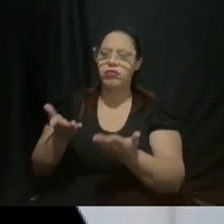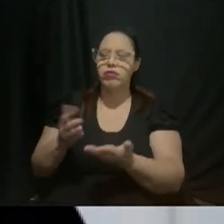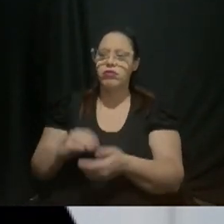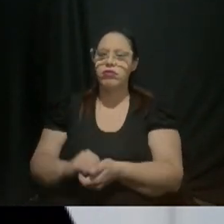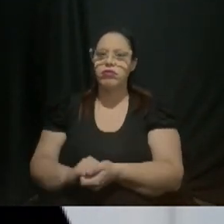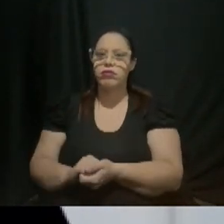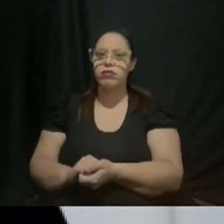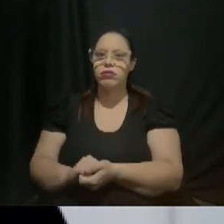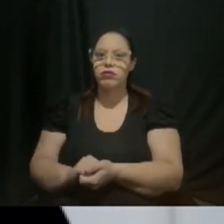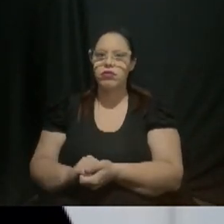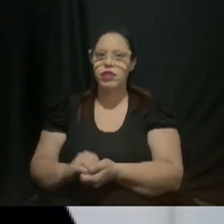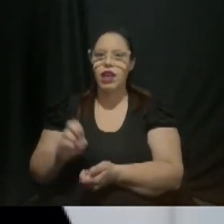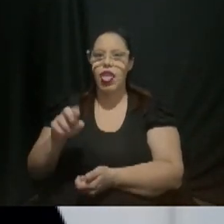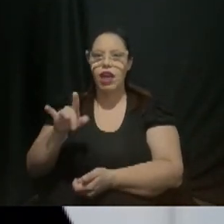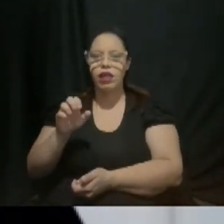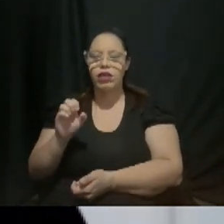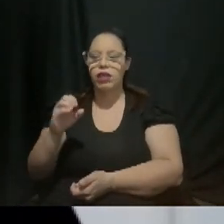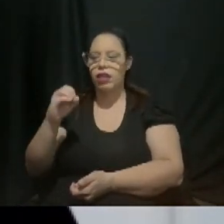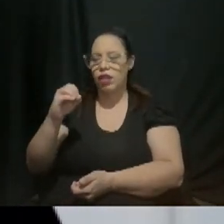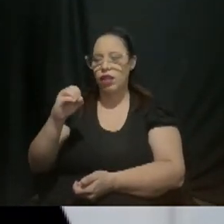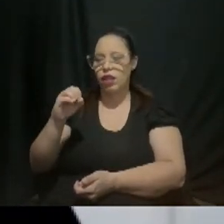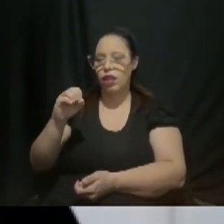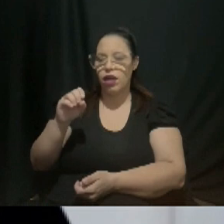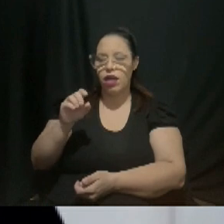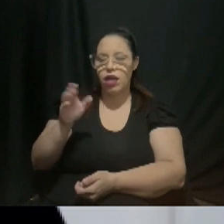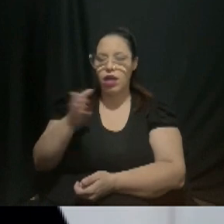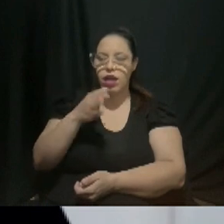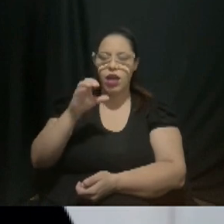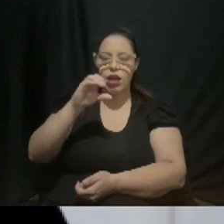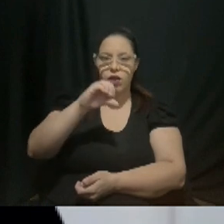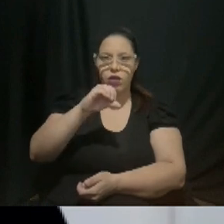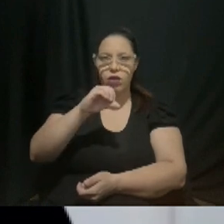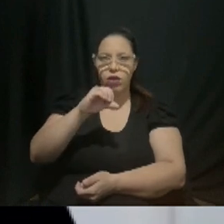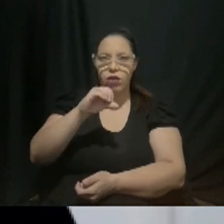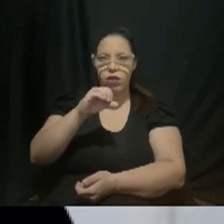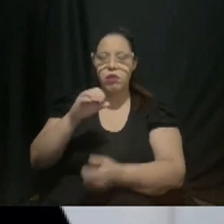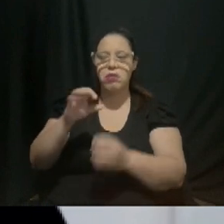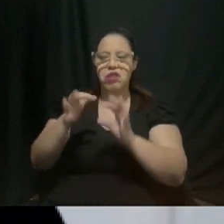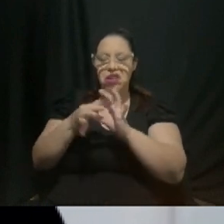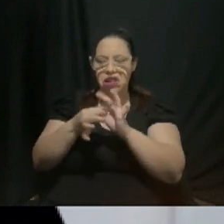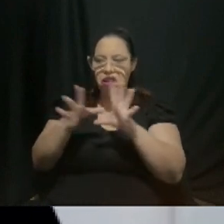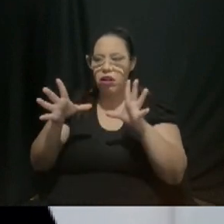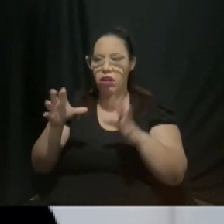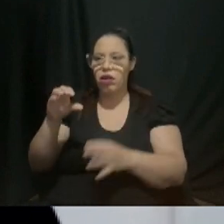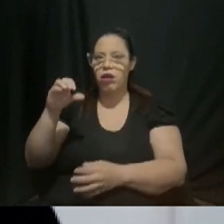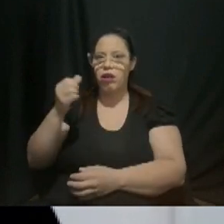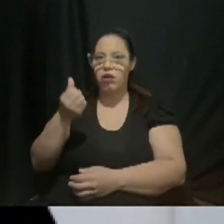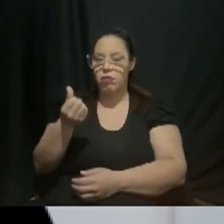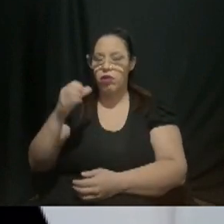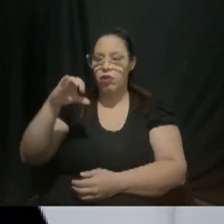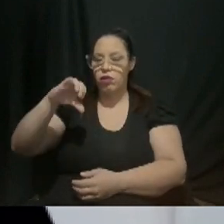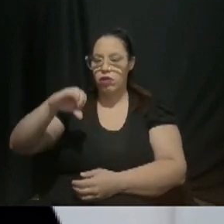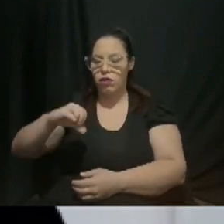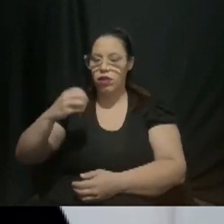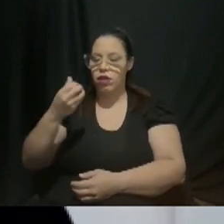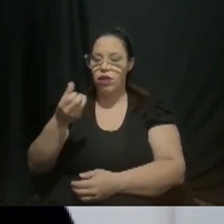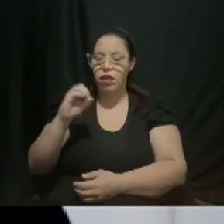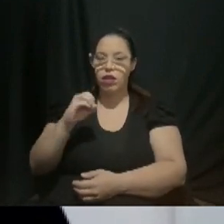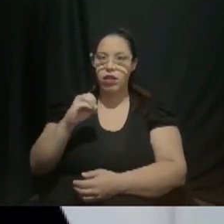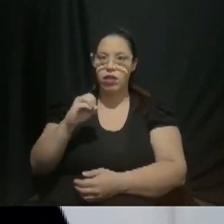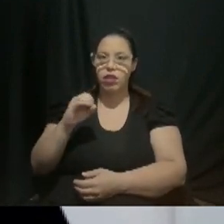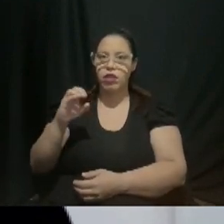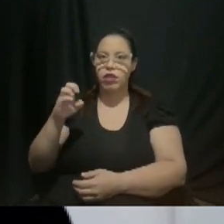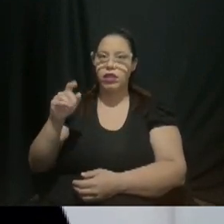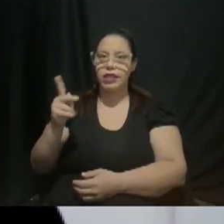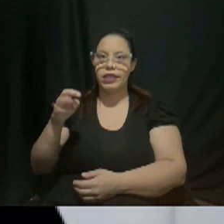vai de 0 a 9, né? Mas agora a gente está usando até uma escala livre, né? Por exemplo, em 1960, lá no Chile, atingiu 9,5 da escala